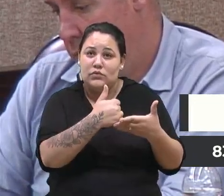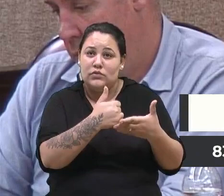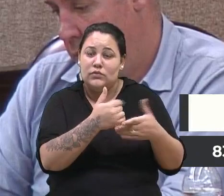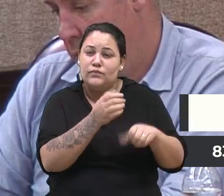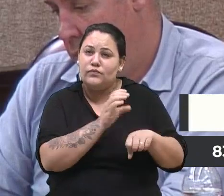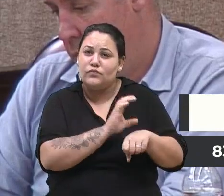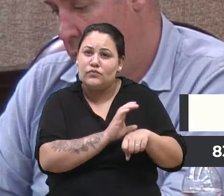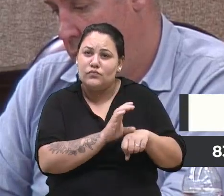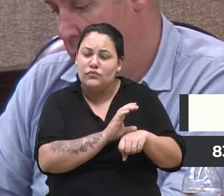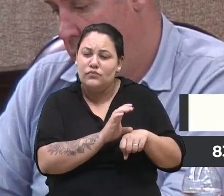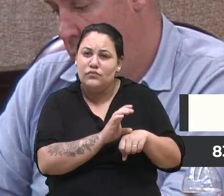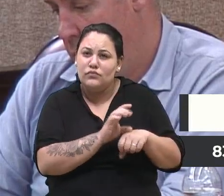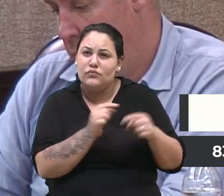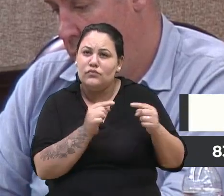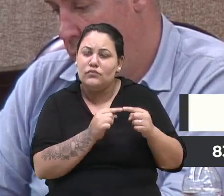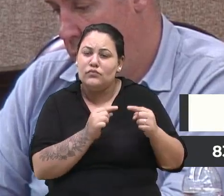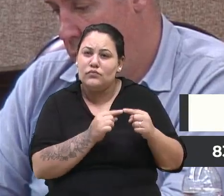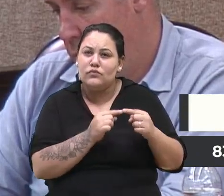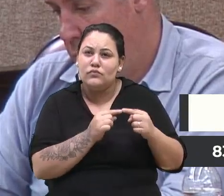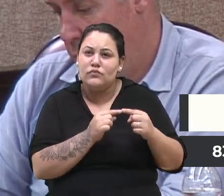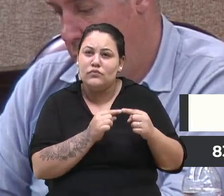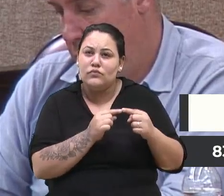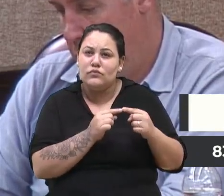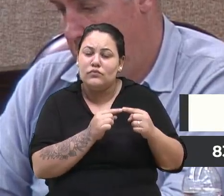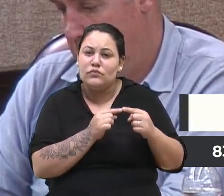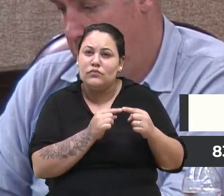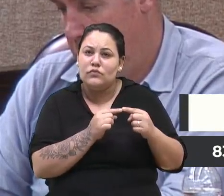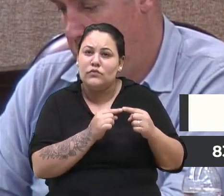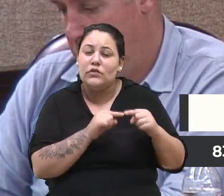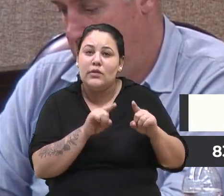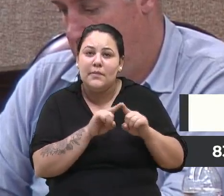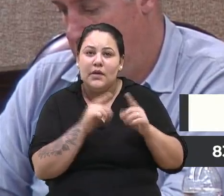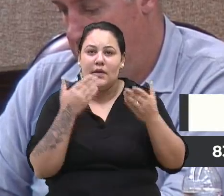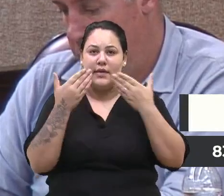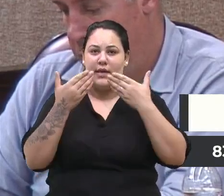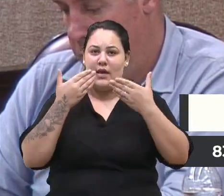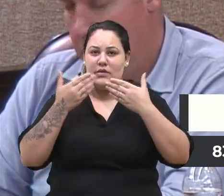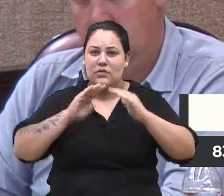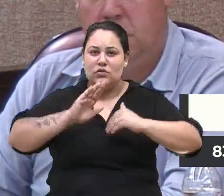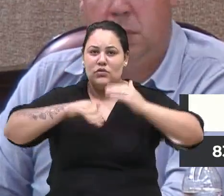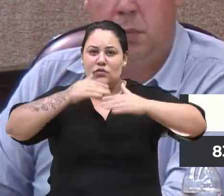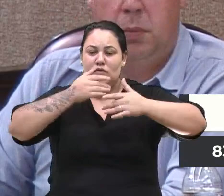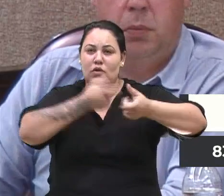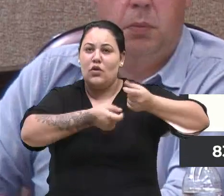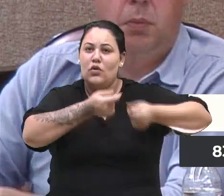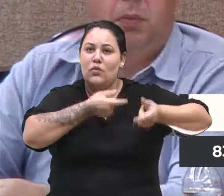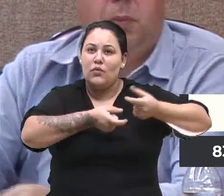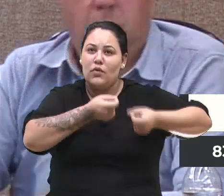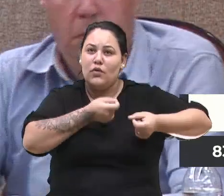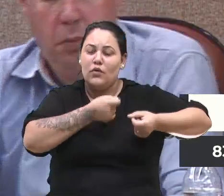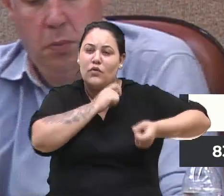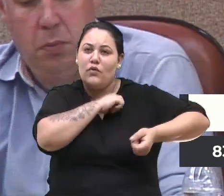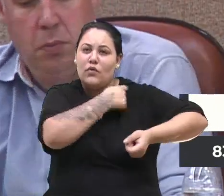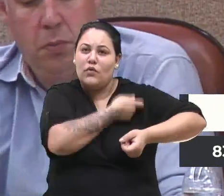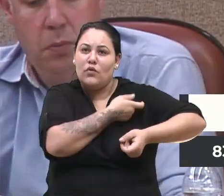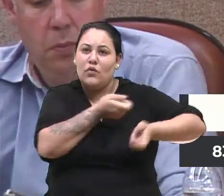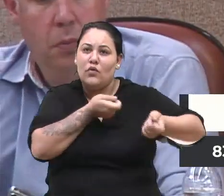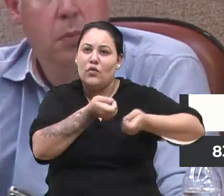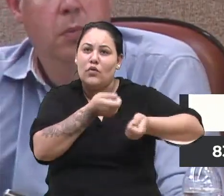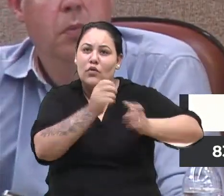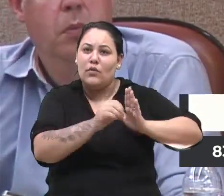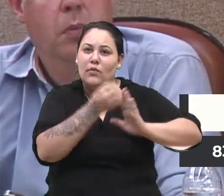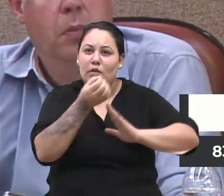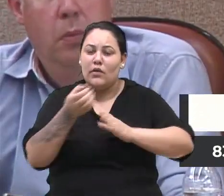matéria. Também na análise da Comissão de Desenvolvimento Econômico, Fiscalização, Controle